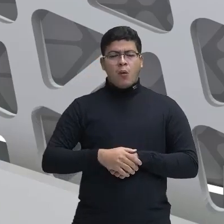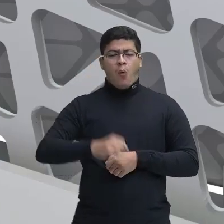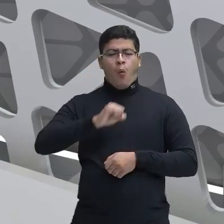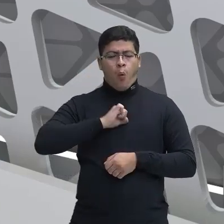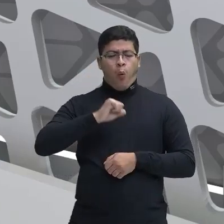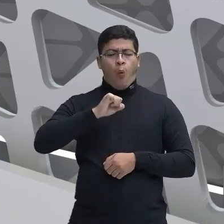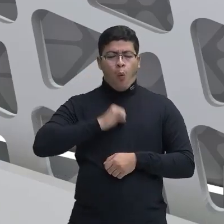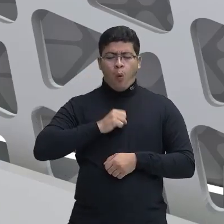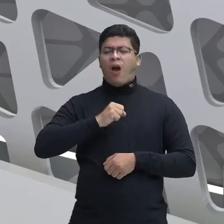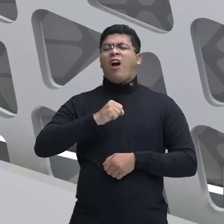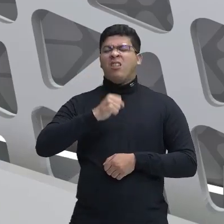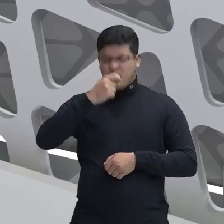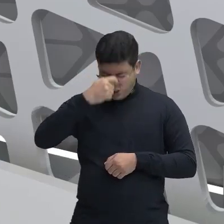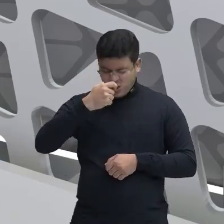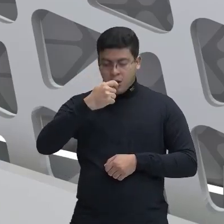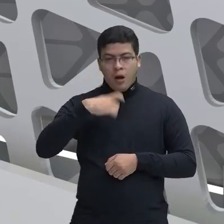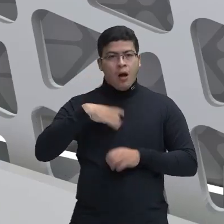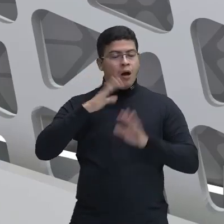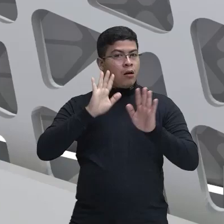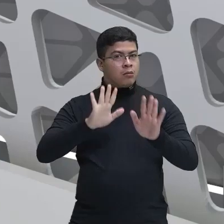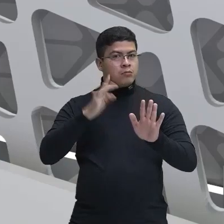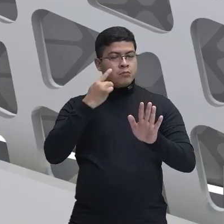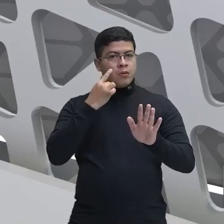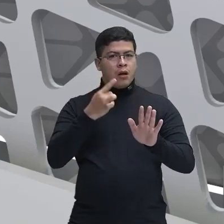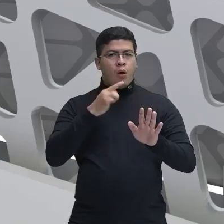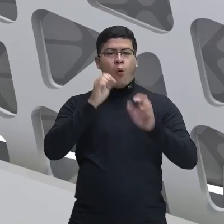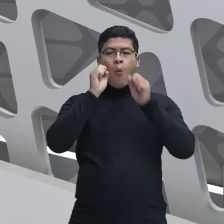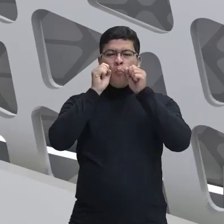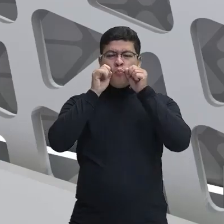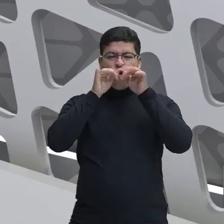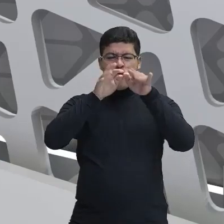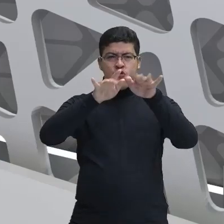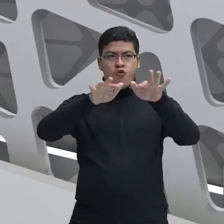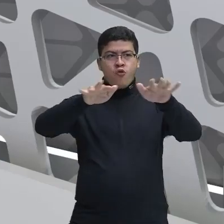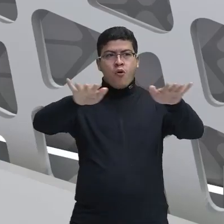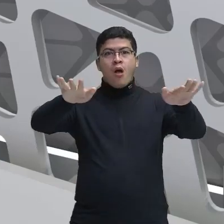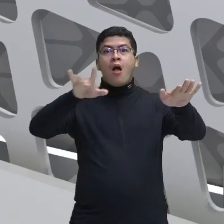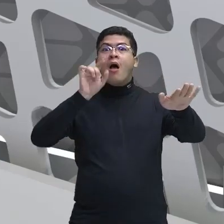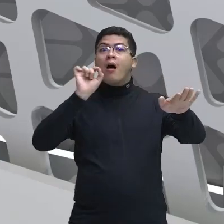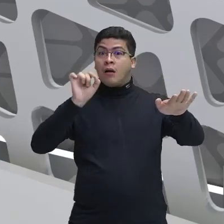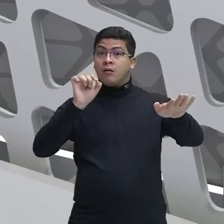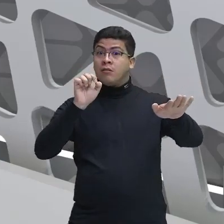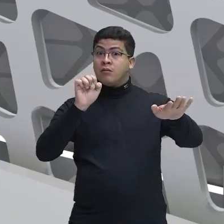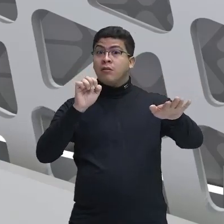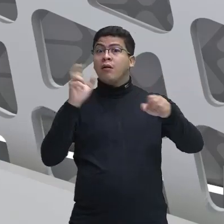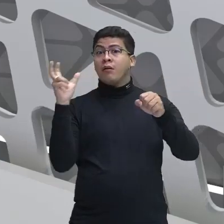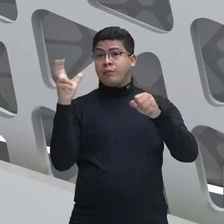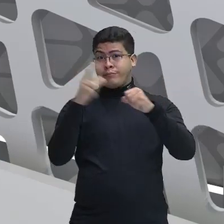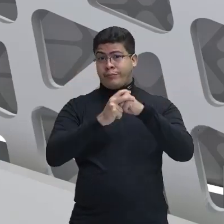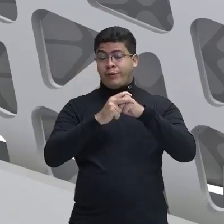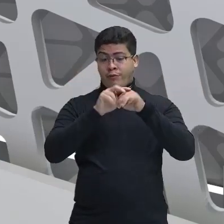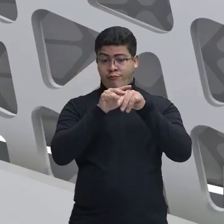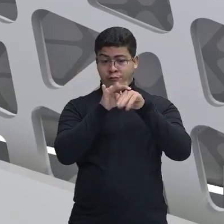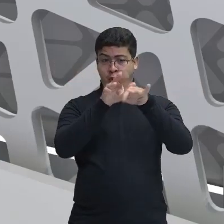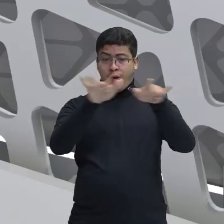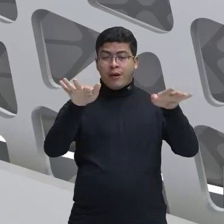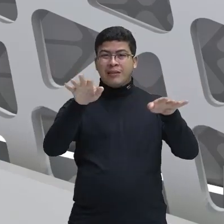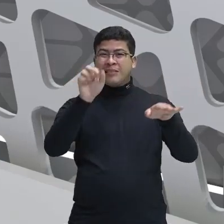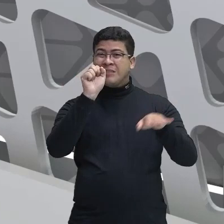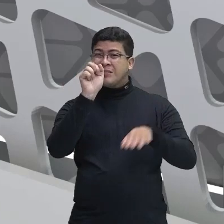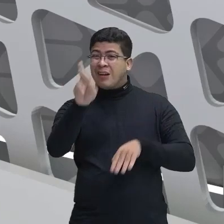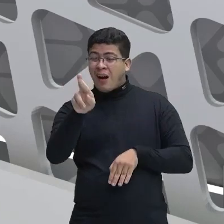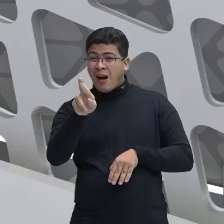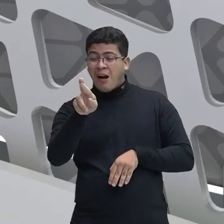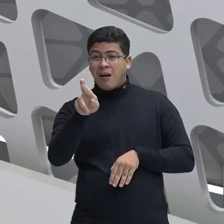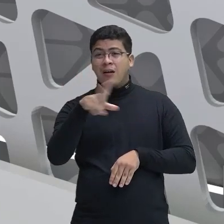tossir. E nesse processo, junto com a minha saliva, vai sair o agente contaminante. Né? Então, se eu estiver no ar